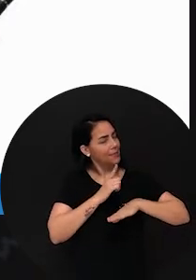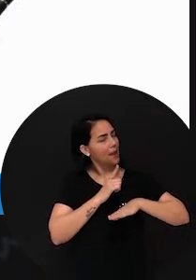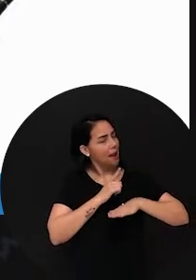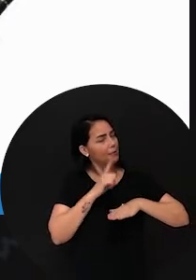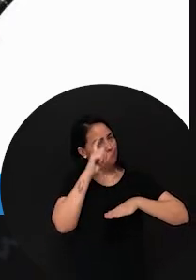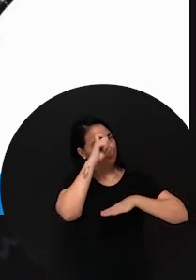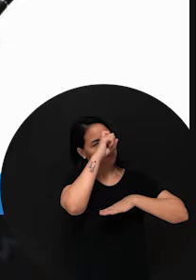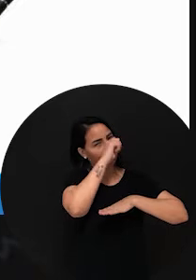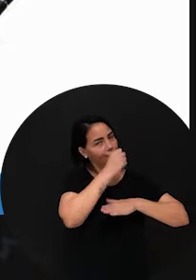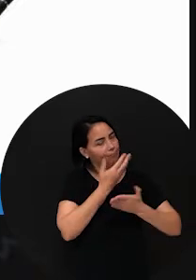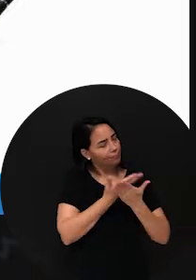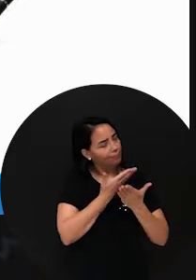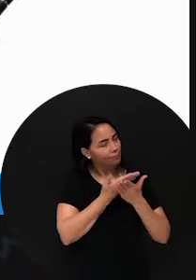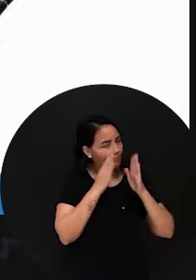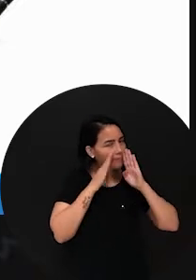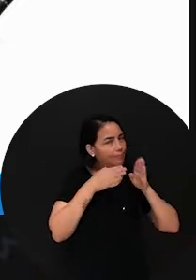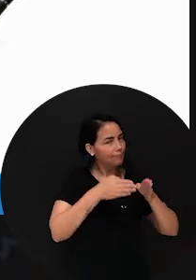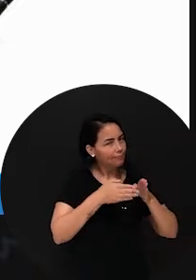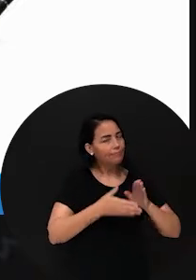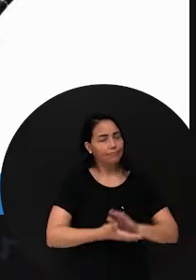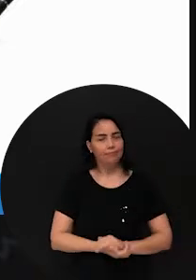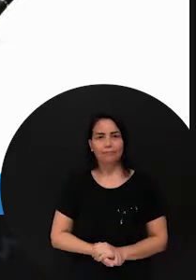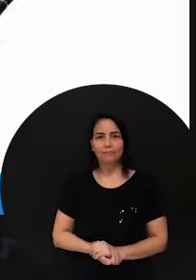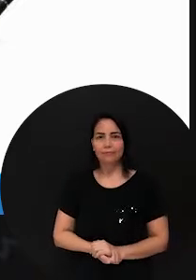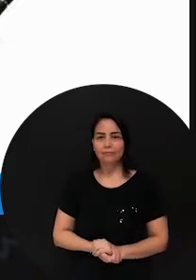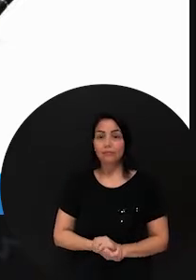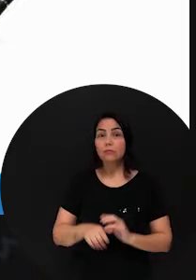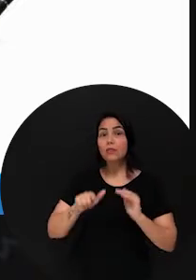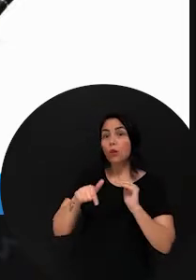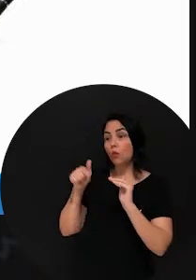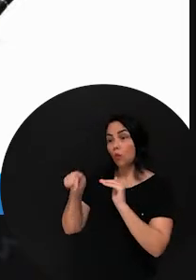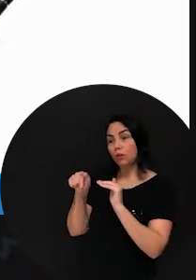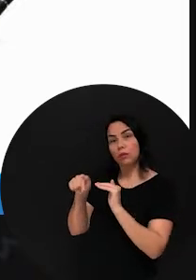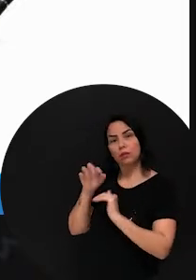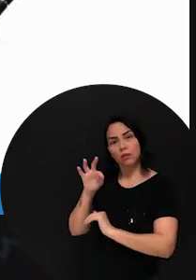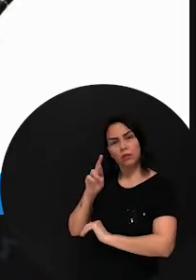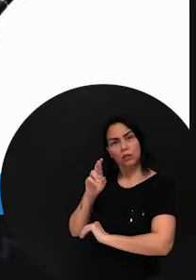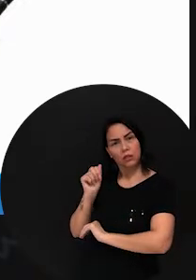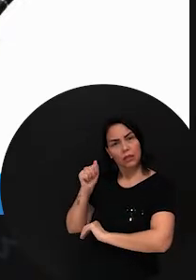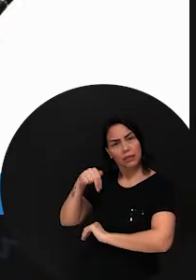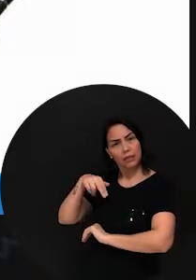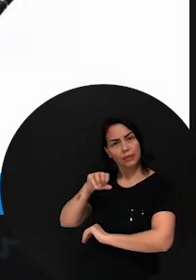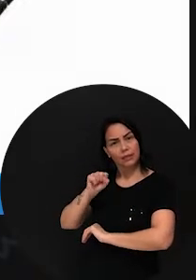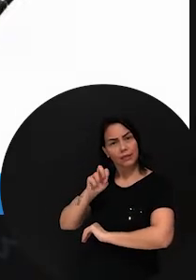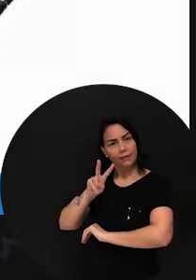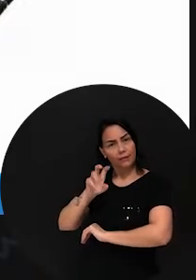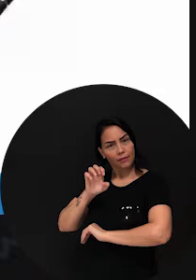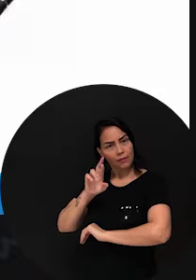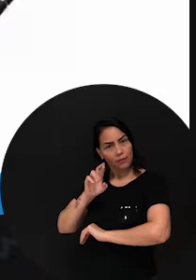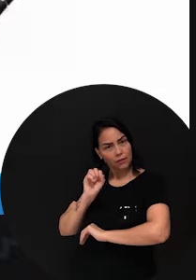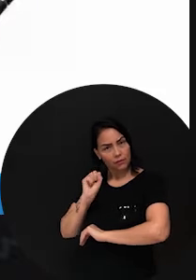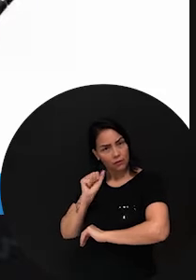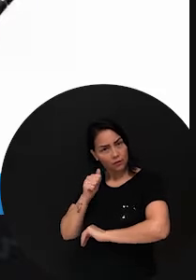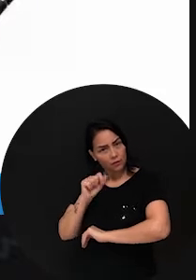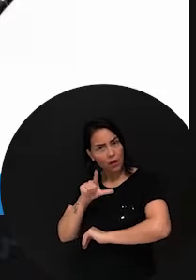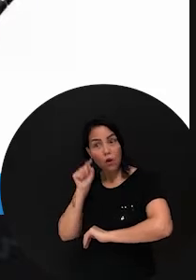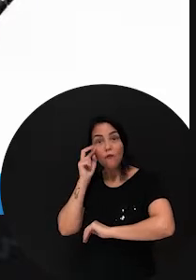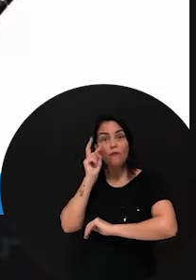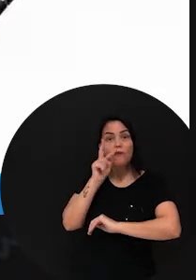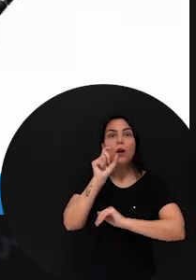suas... exige dedicação, estudo. E a flauta transversal é aquela que a gente vê na orquestra, né? Que eles